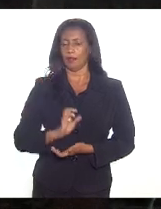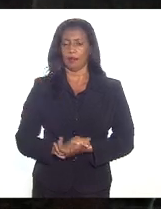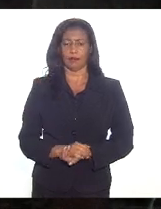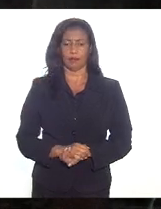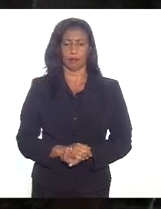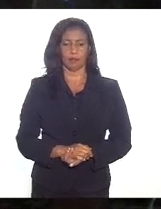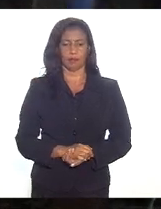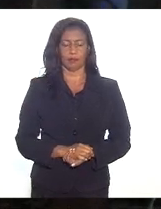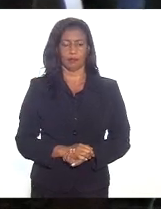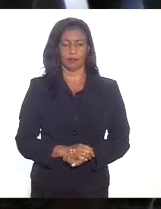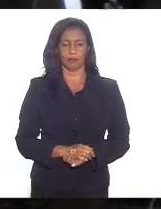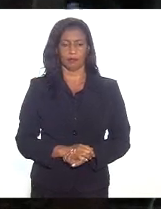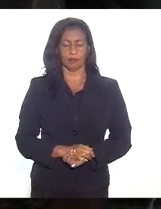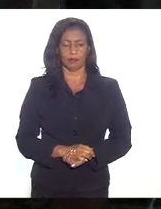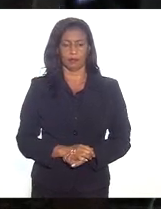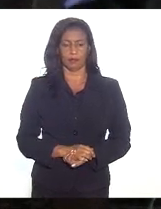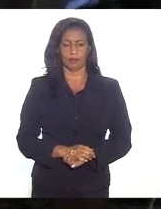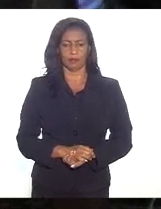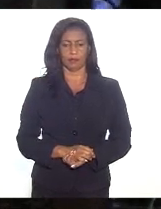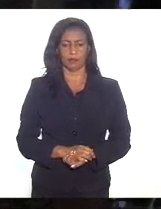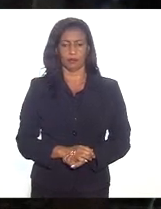Deputado Rosenberg Reis.